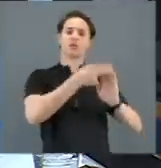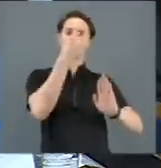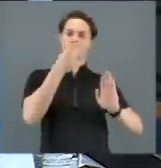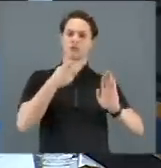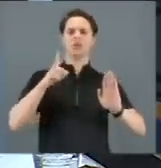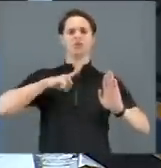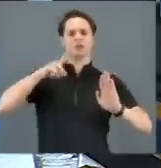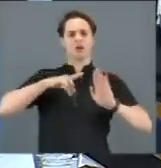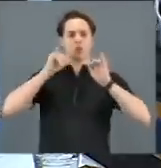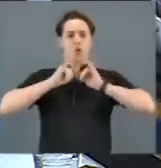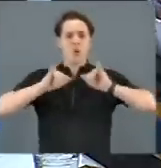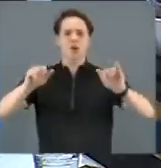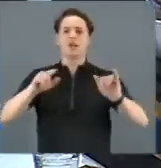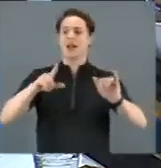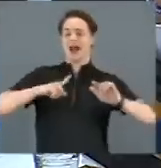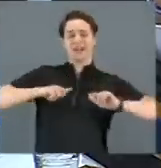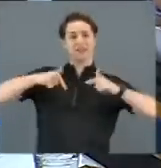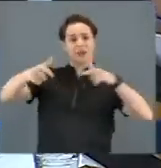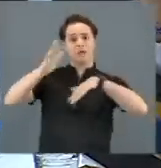Tem